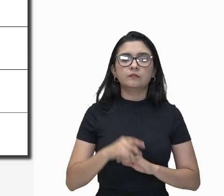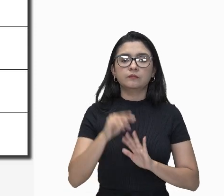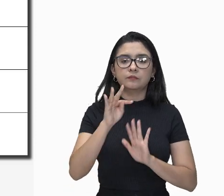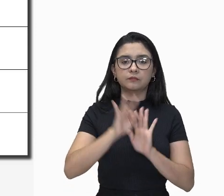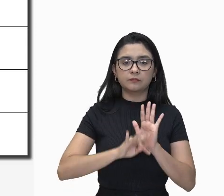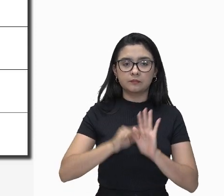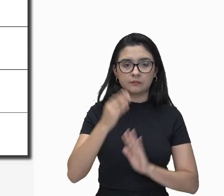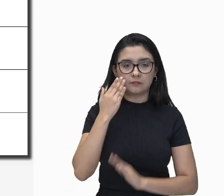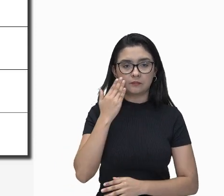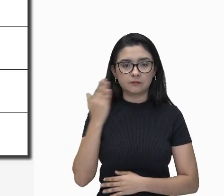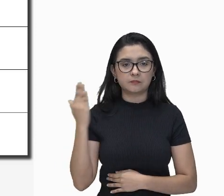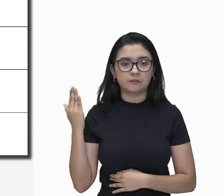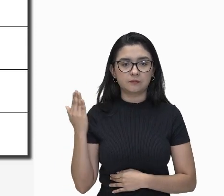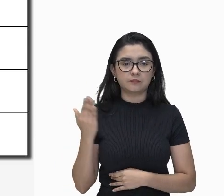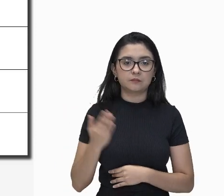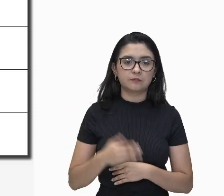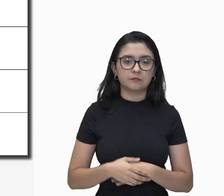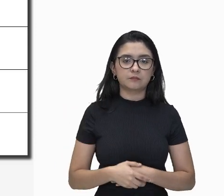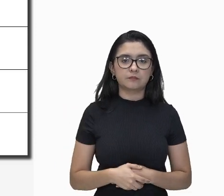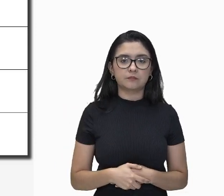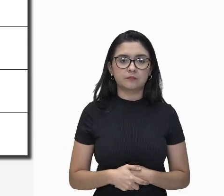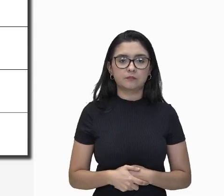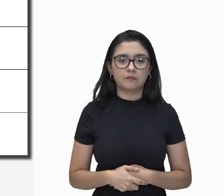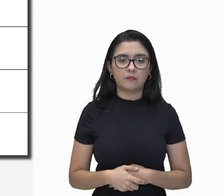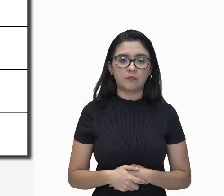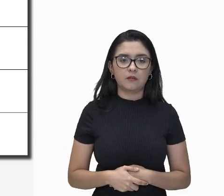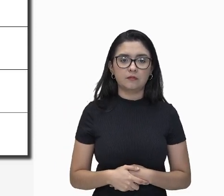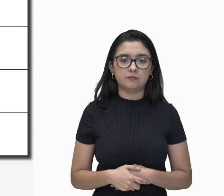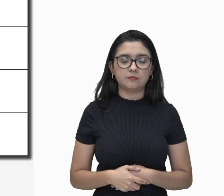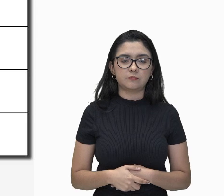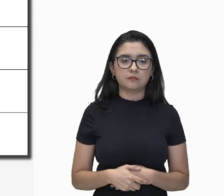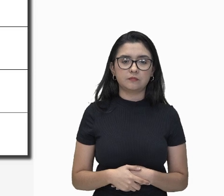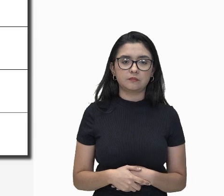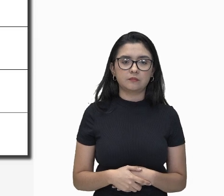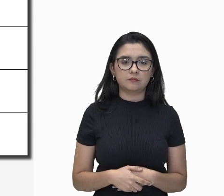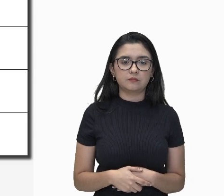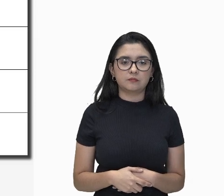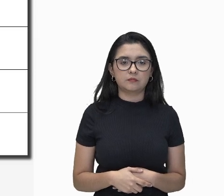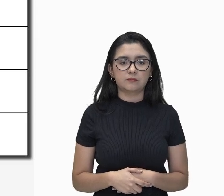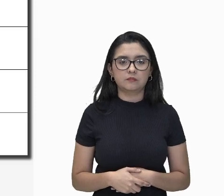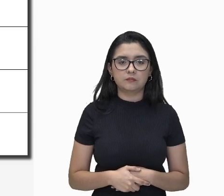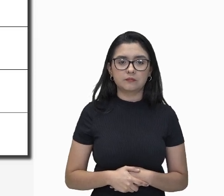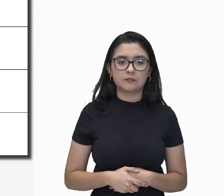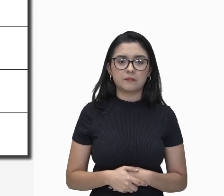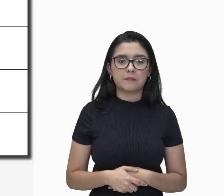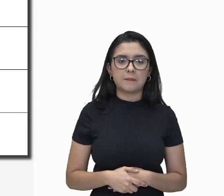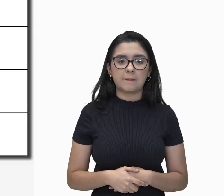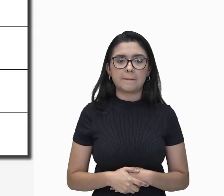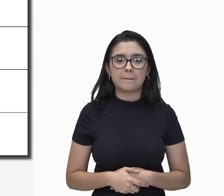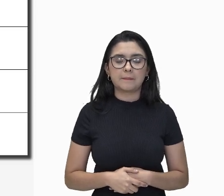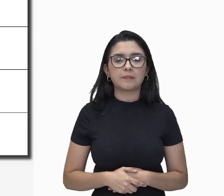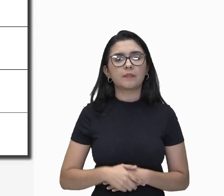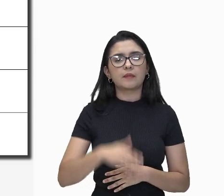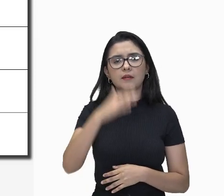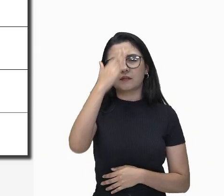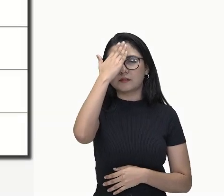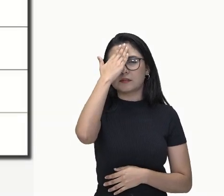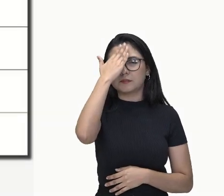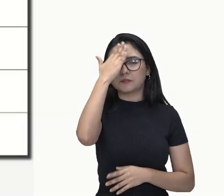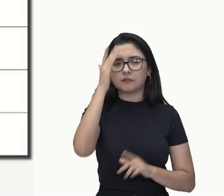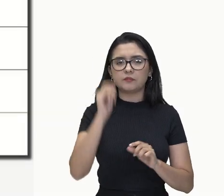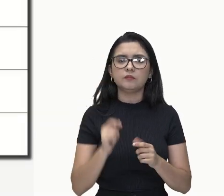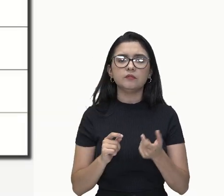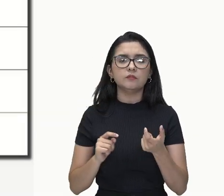de indicativo, verbos regulares en AR. Nós sabemos que os